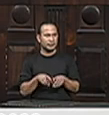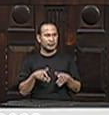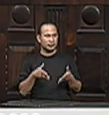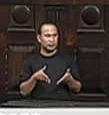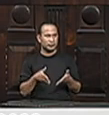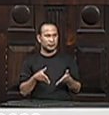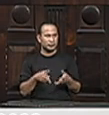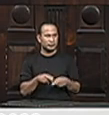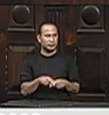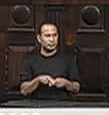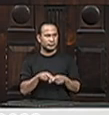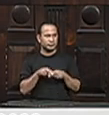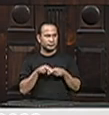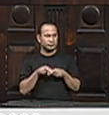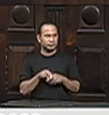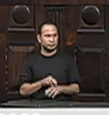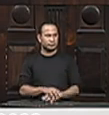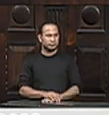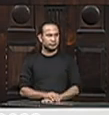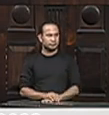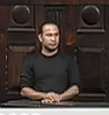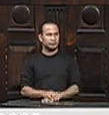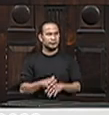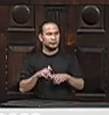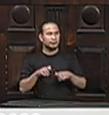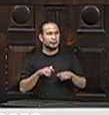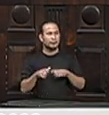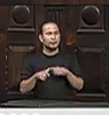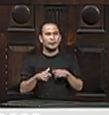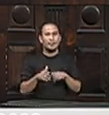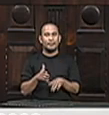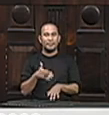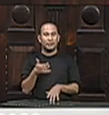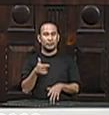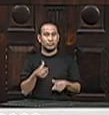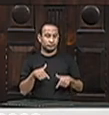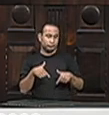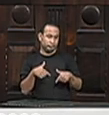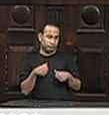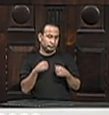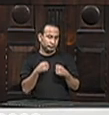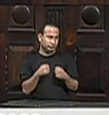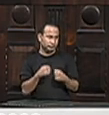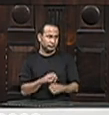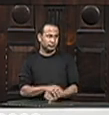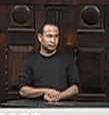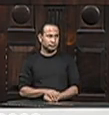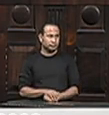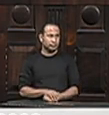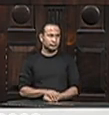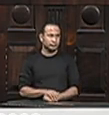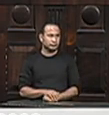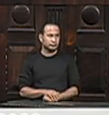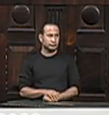é um instrumento que os trabalhadores têm nas